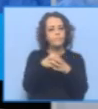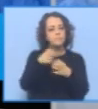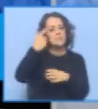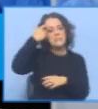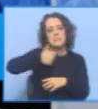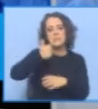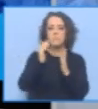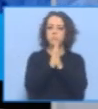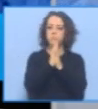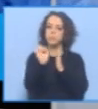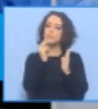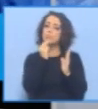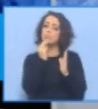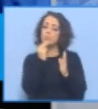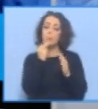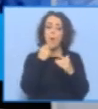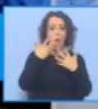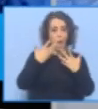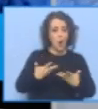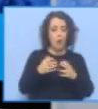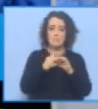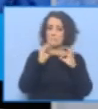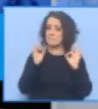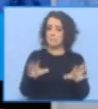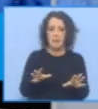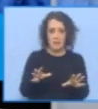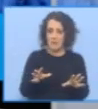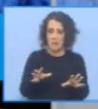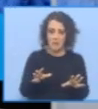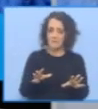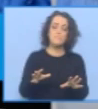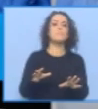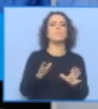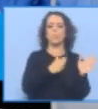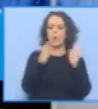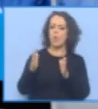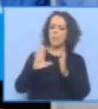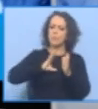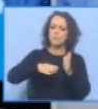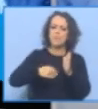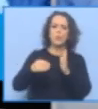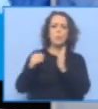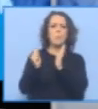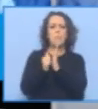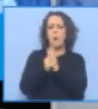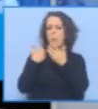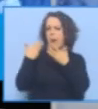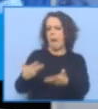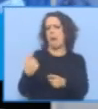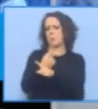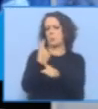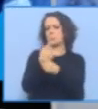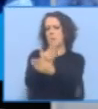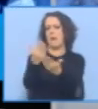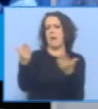judaica. O nosso tempo é assim também. Nós andamos lado a lado com o mundo pagão, sem menorizar ninguém, não é? Aqueles